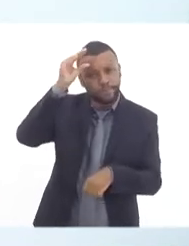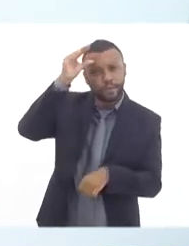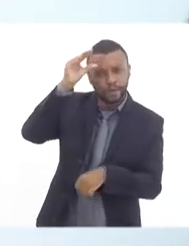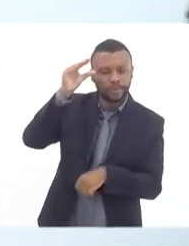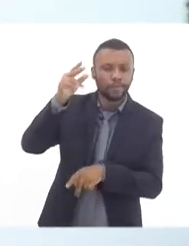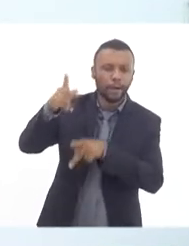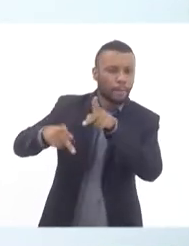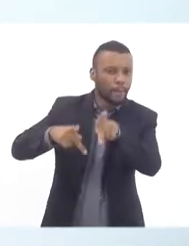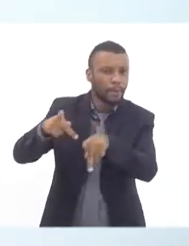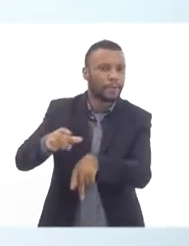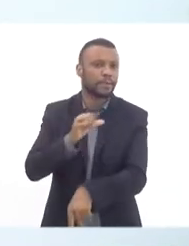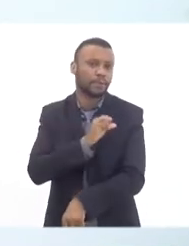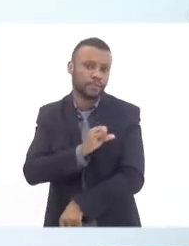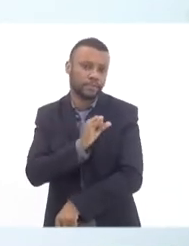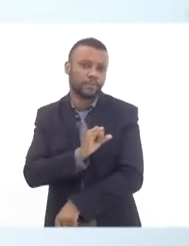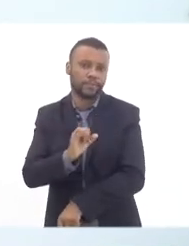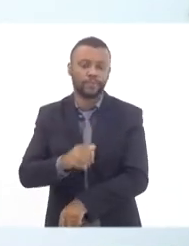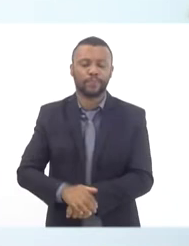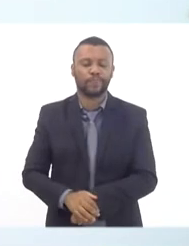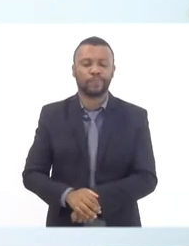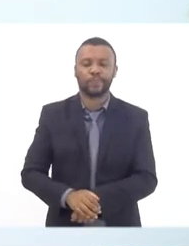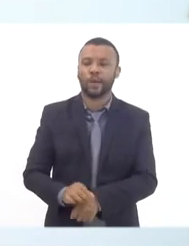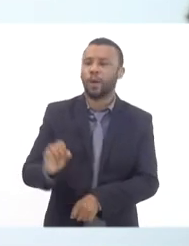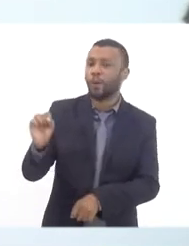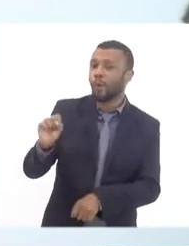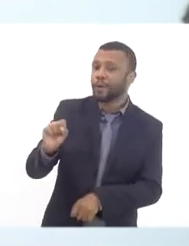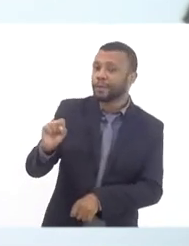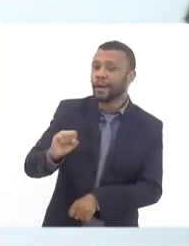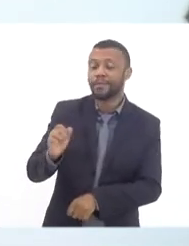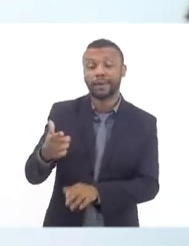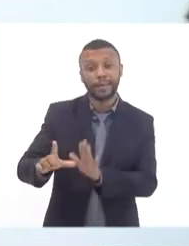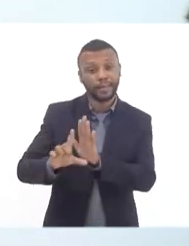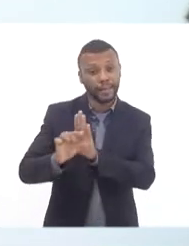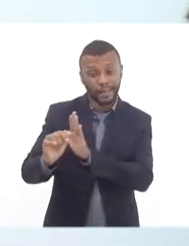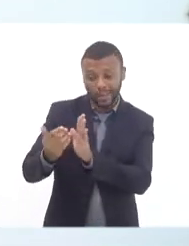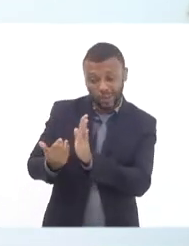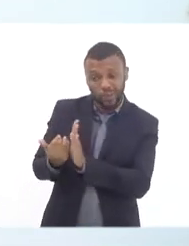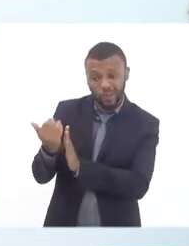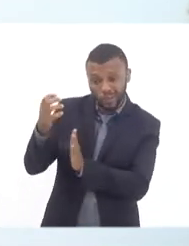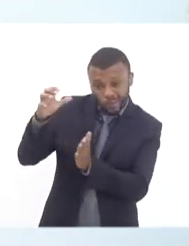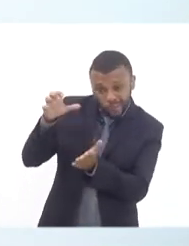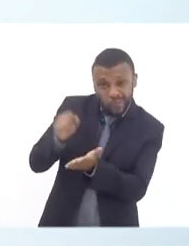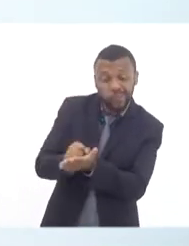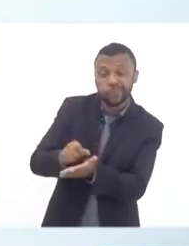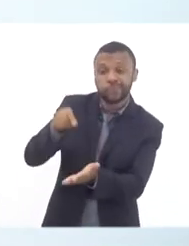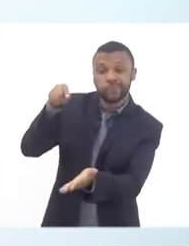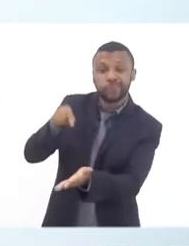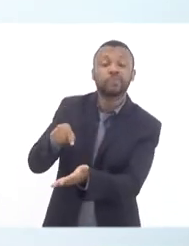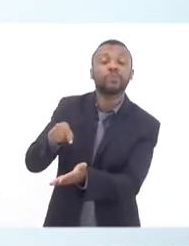8º. Esta lei entra em vigor na data de sua publicação.